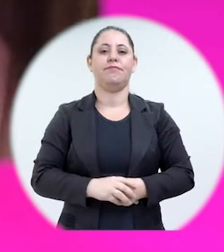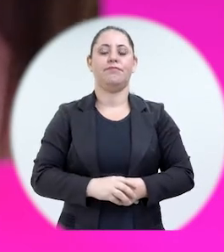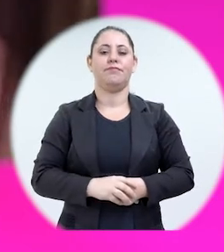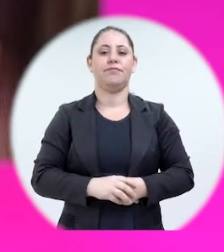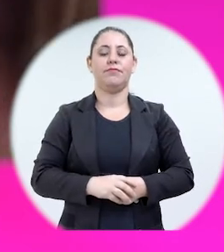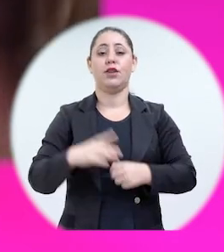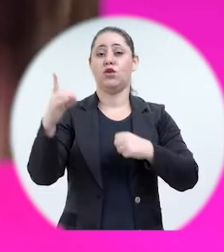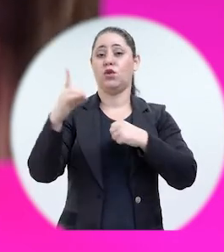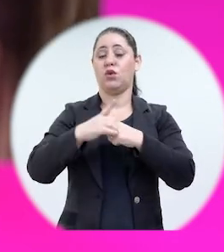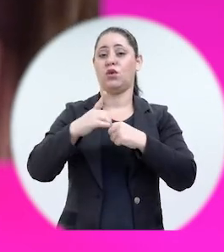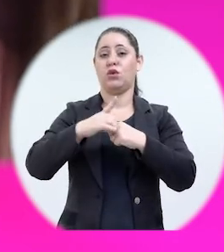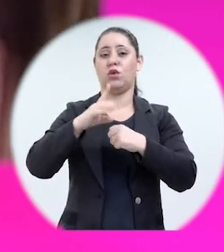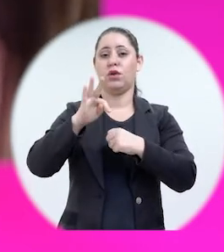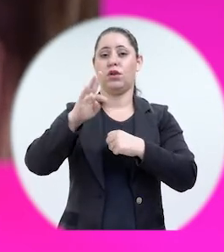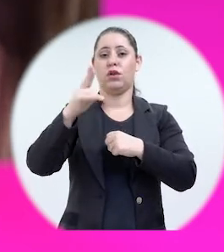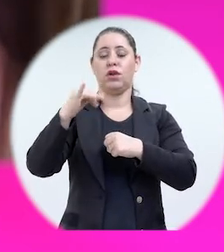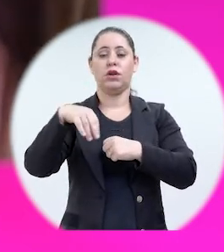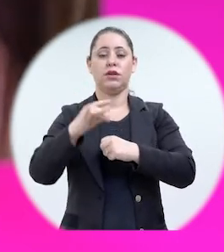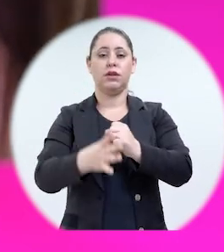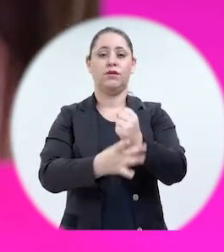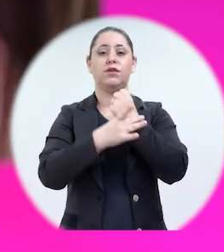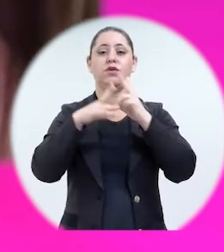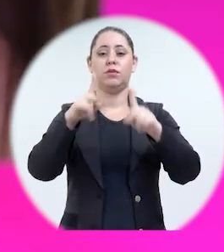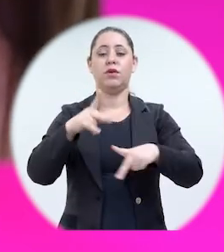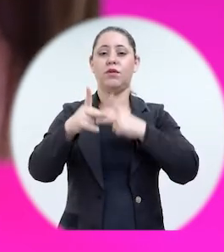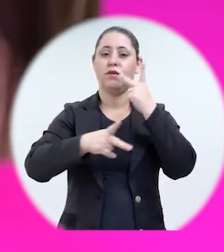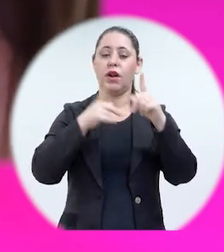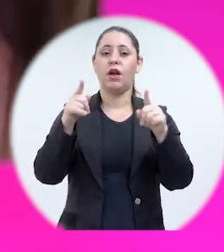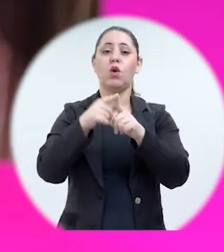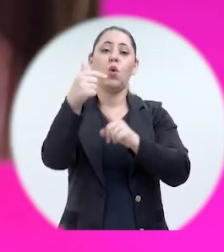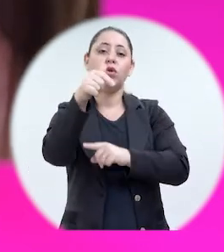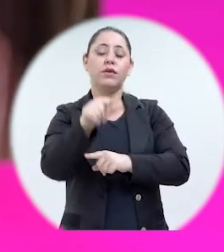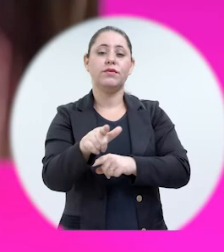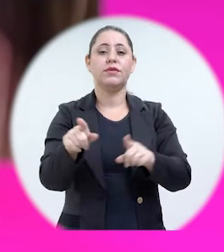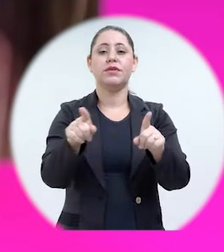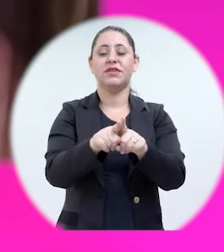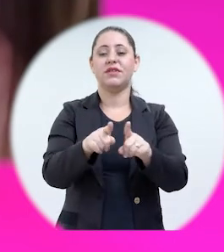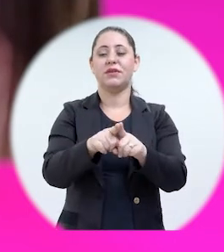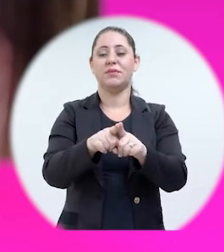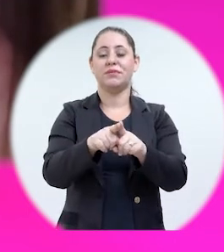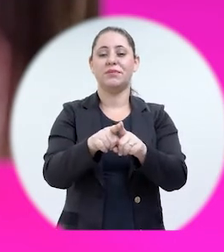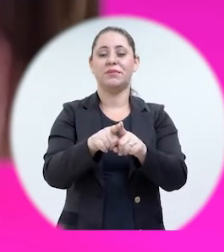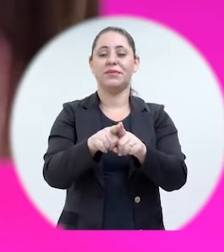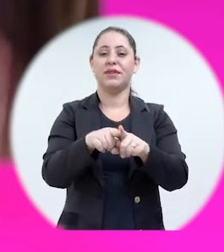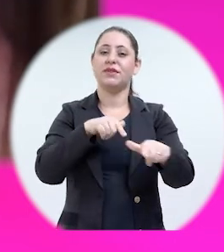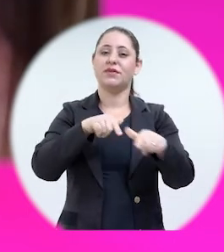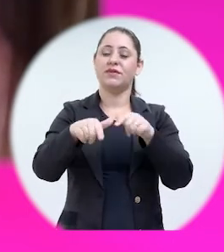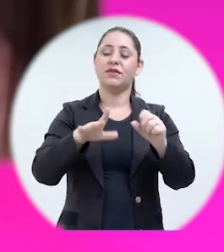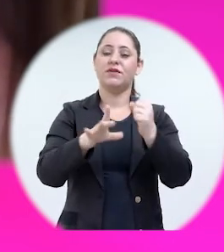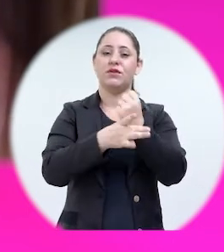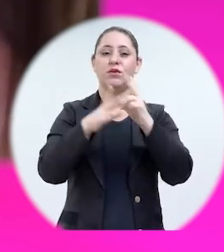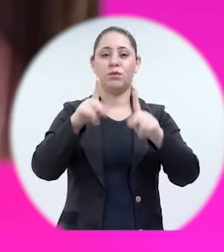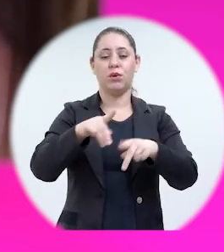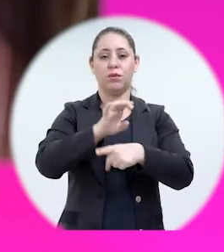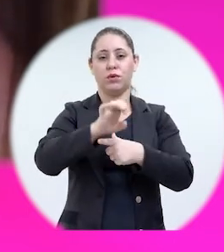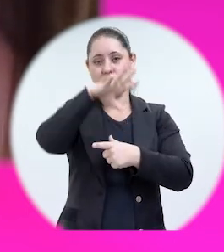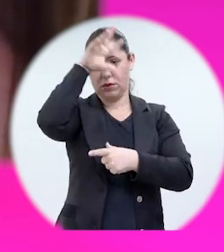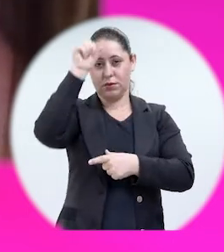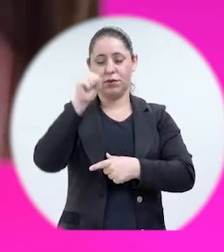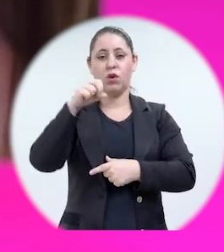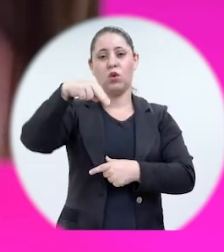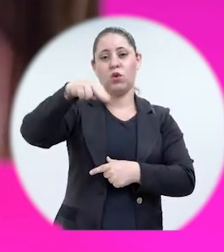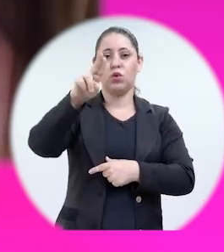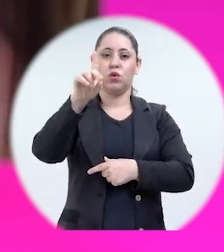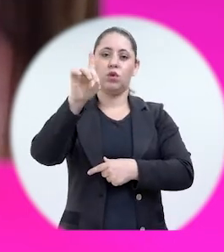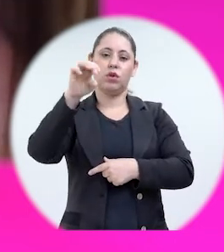importante. Doutora Thaís Dominato, defensora pública, falando com a gente mais uma vez, serviço da Defensoria Pública de Mato Grosso